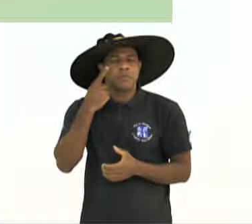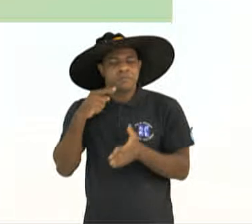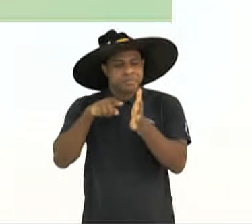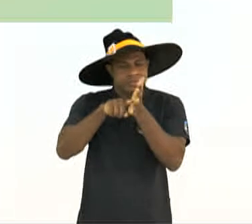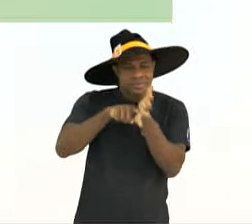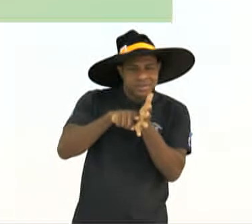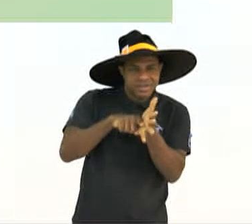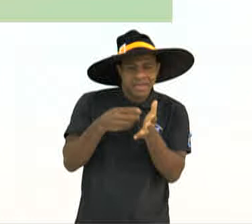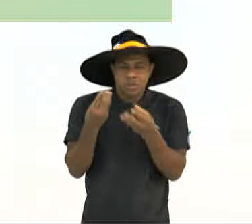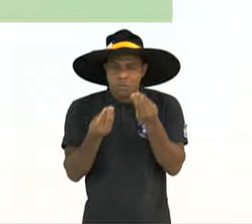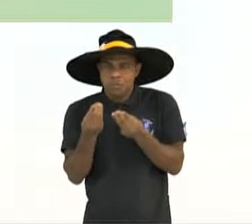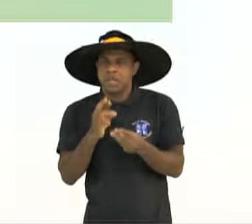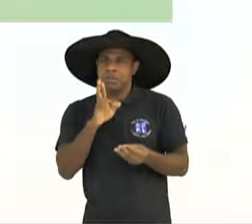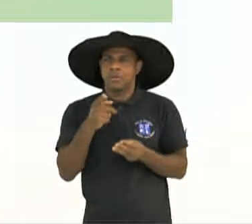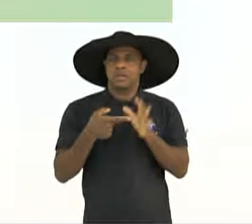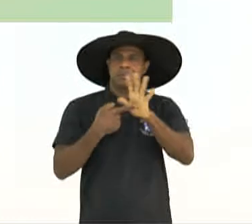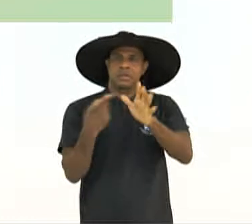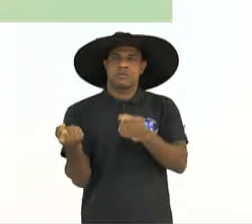retorna.